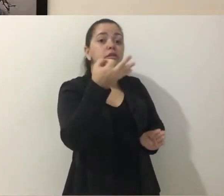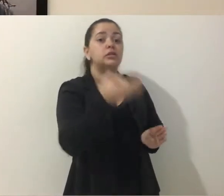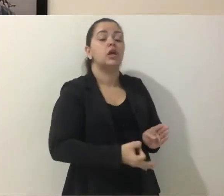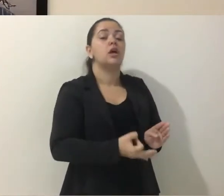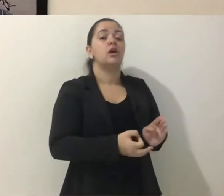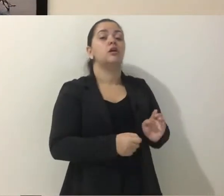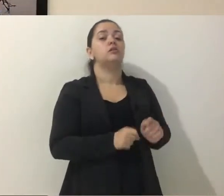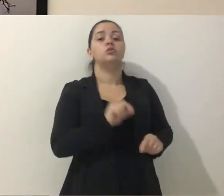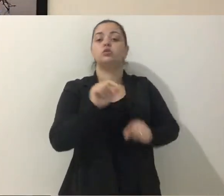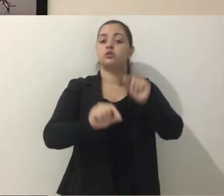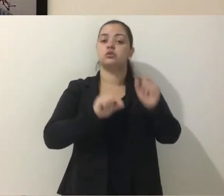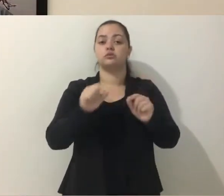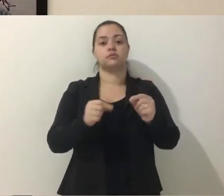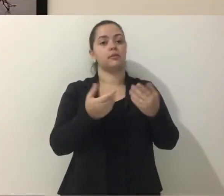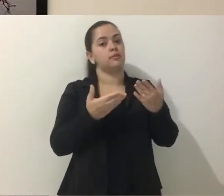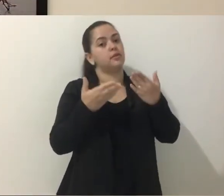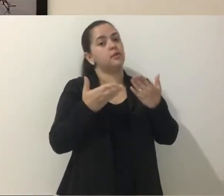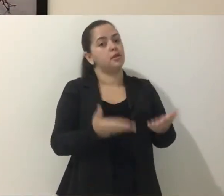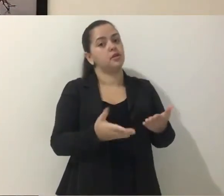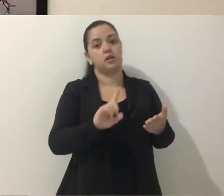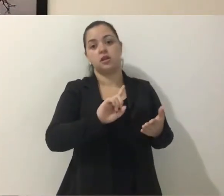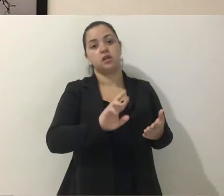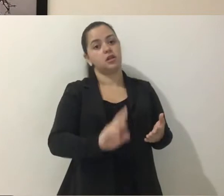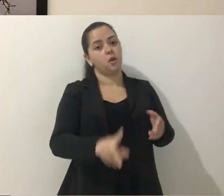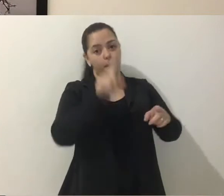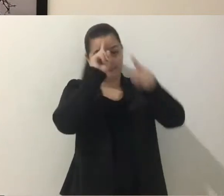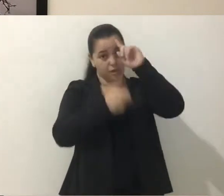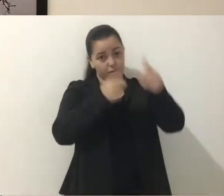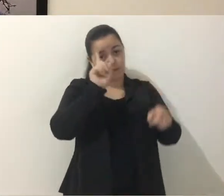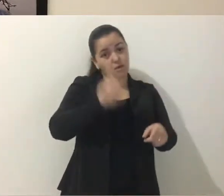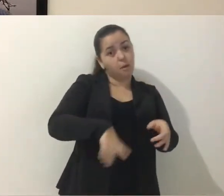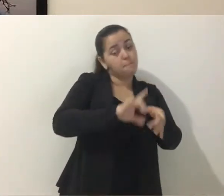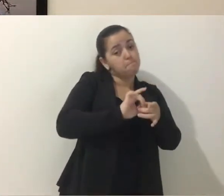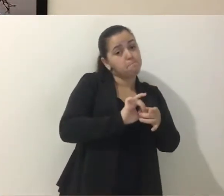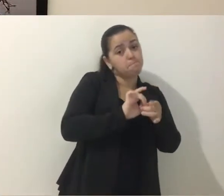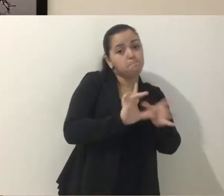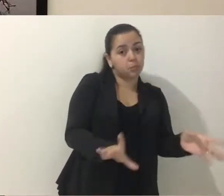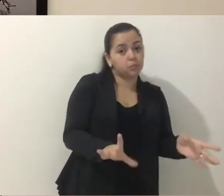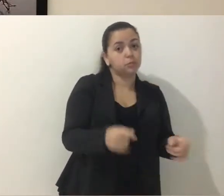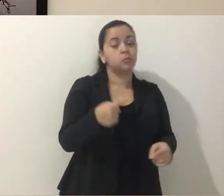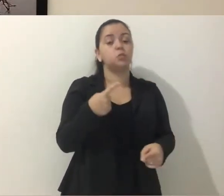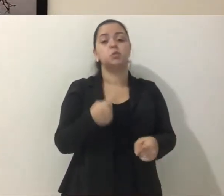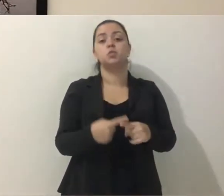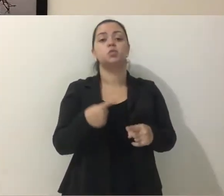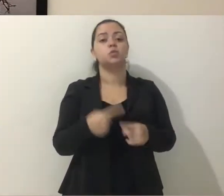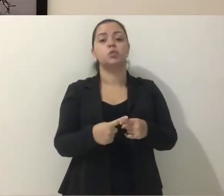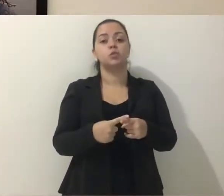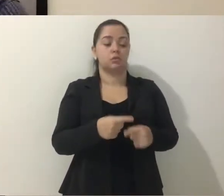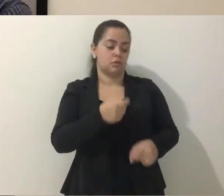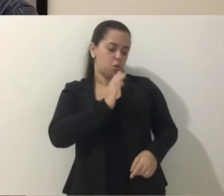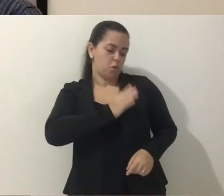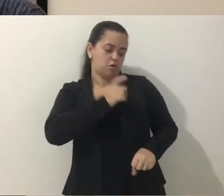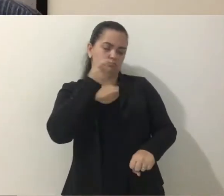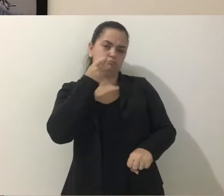é exatamente esse, não foi mandamento, foi uma permissão e por causa da dureza do coração. E o